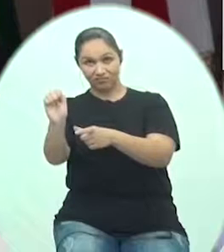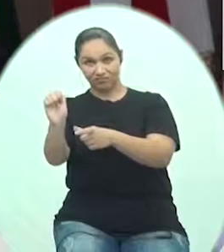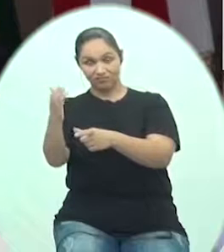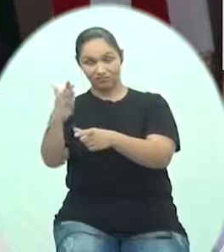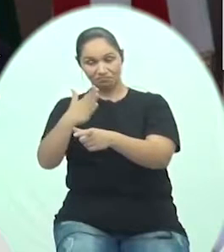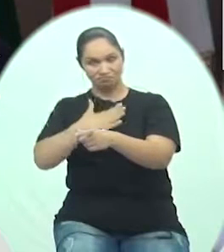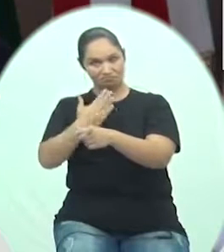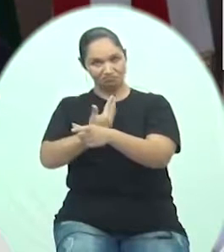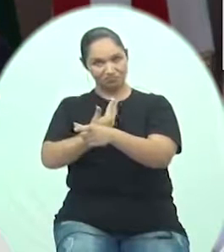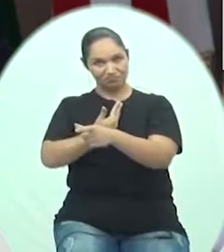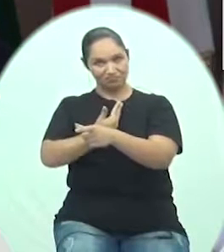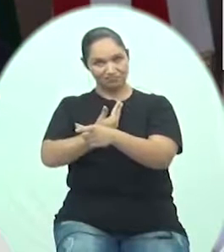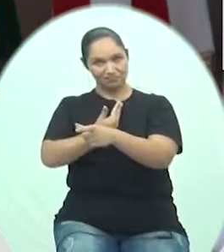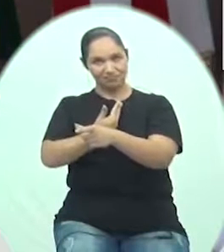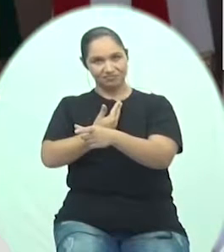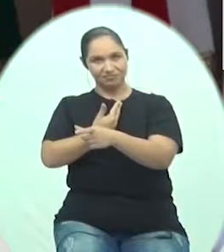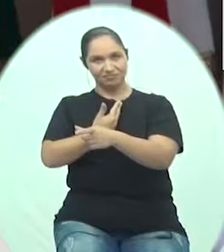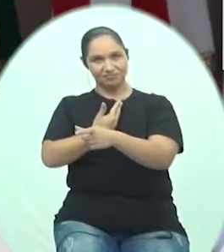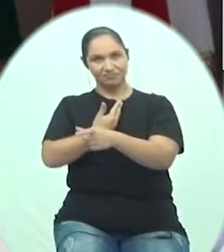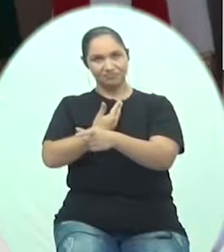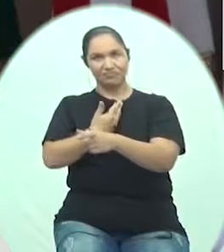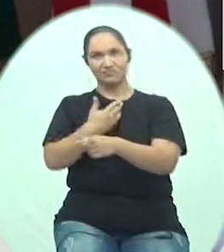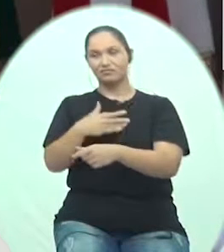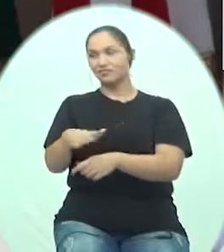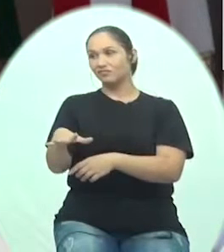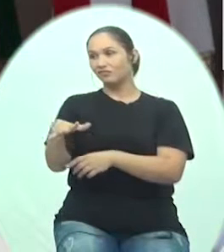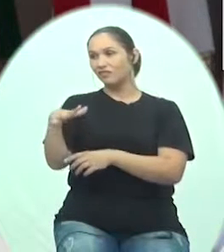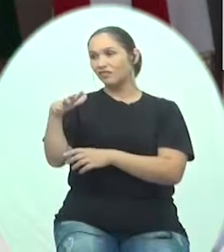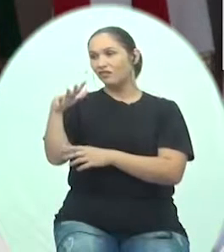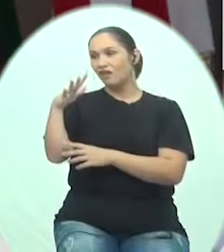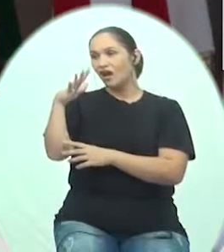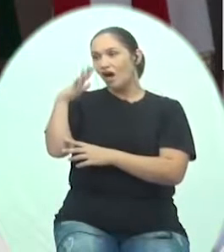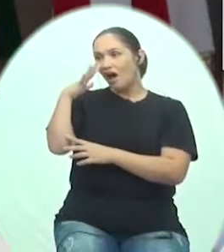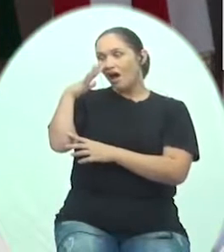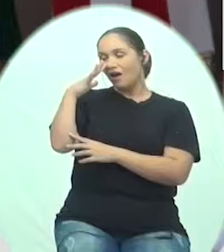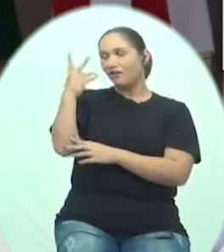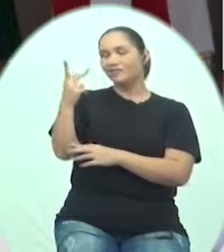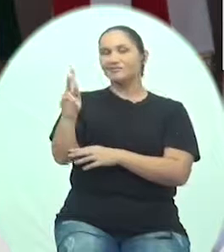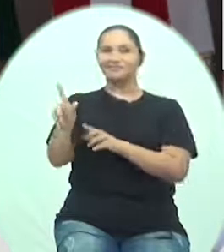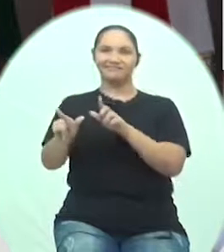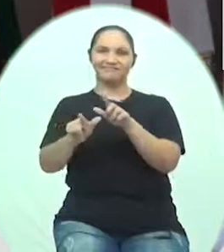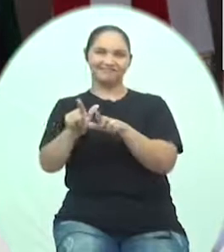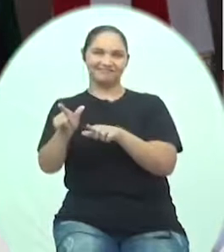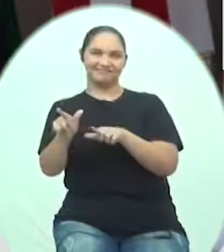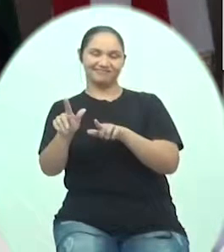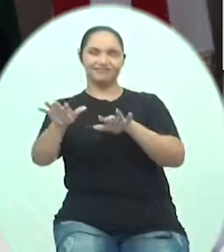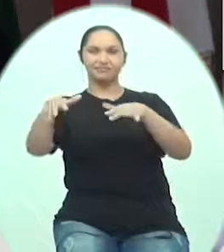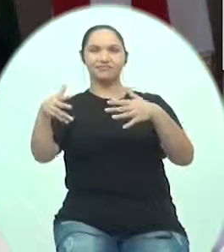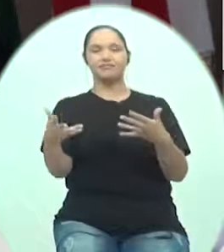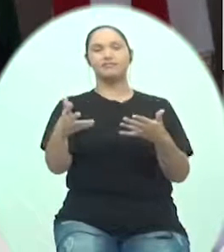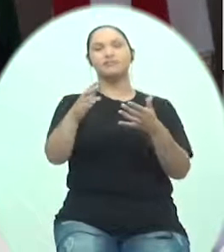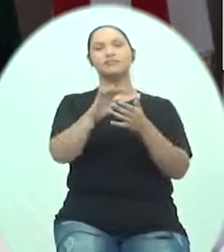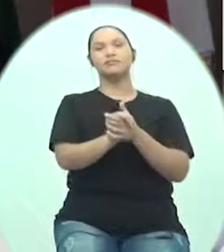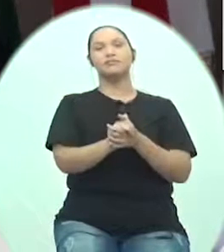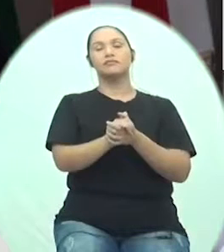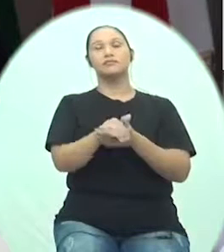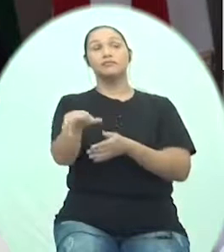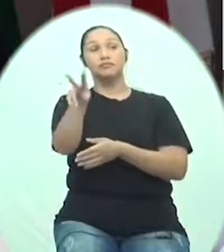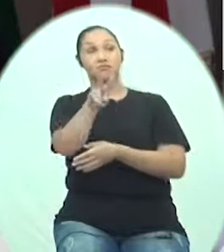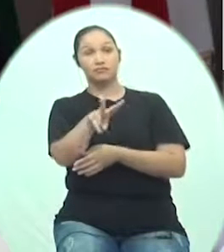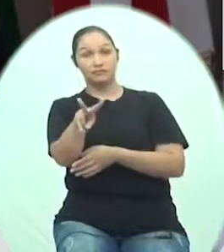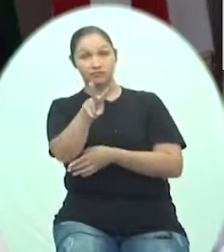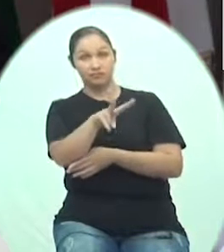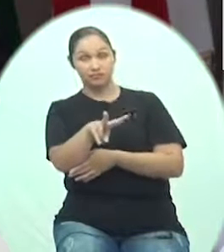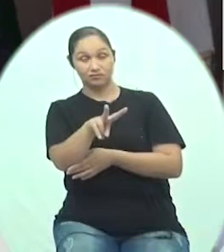admiração por você pelo seu trabalho senhores vereadores o vereador arleu da Silveira